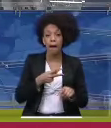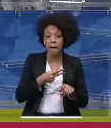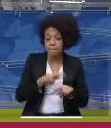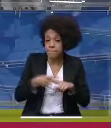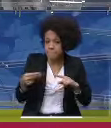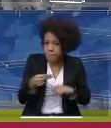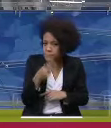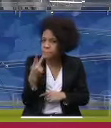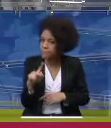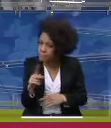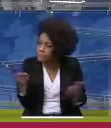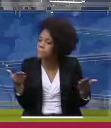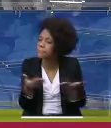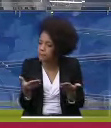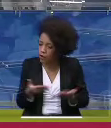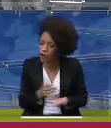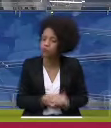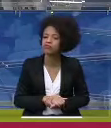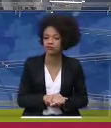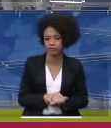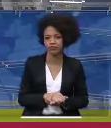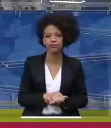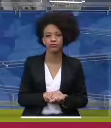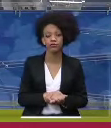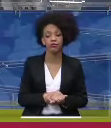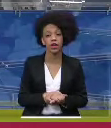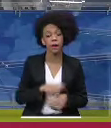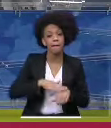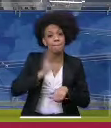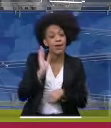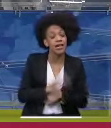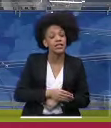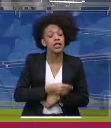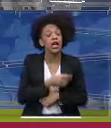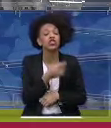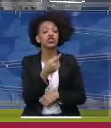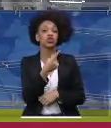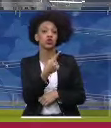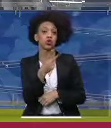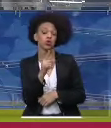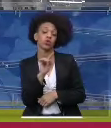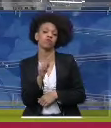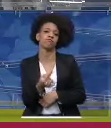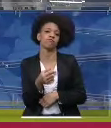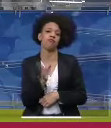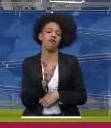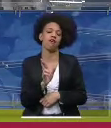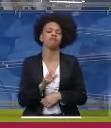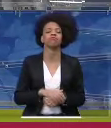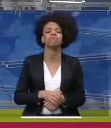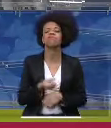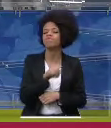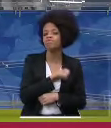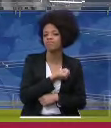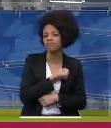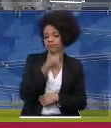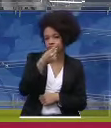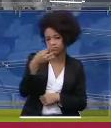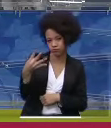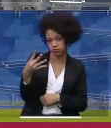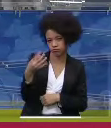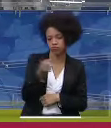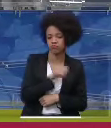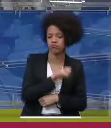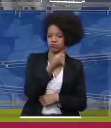pode sair para você hoje. No primeiro sorteio da dupla cena, mais de 12 milhões de reais. Bola marrom número